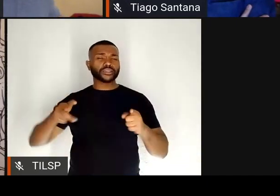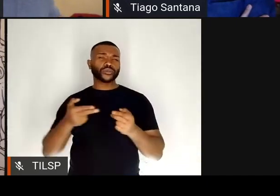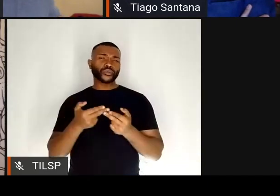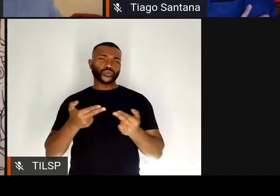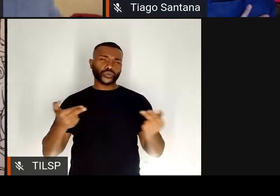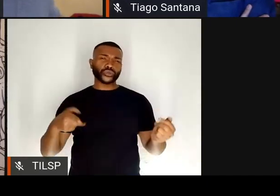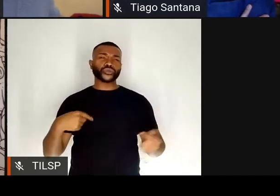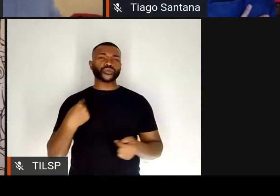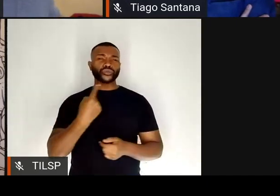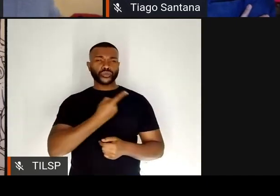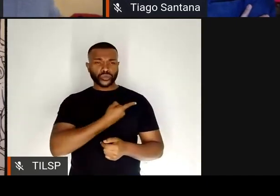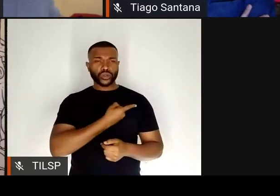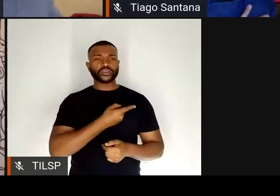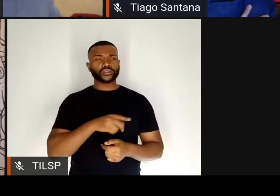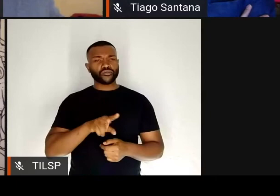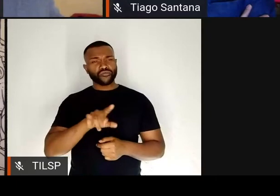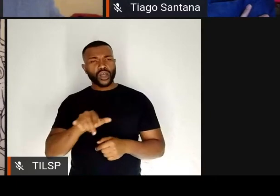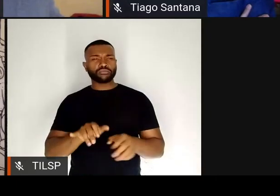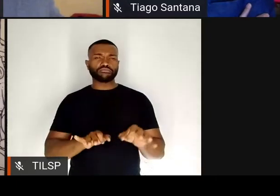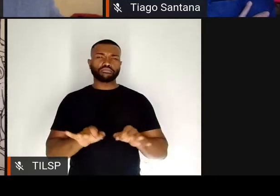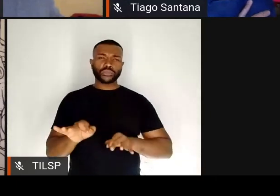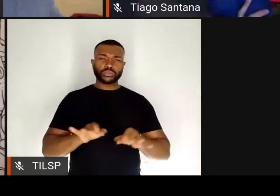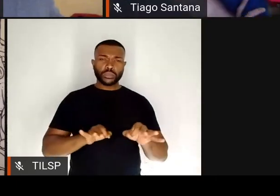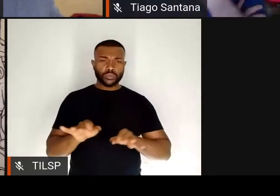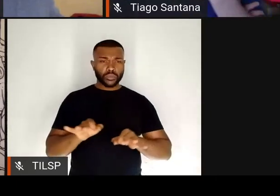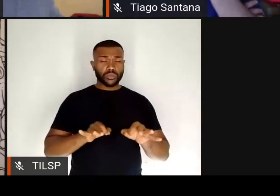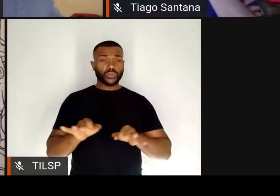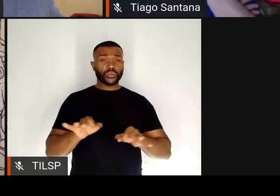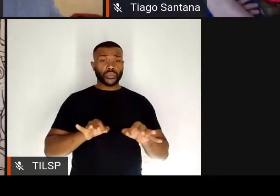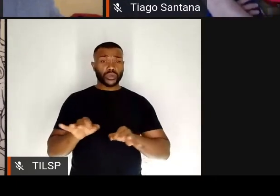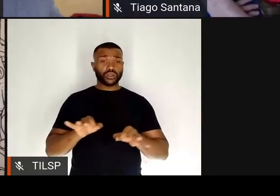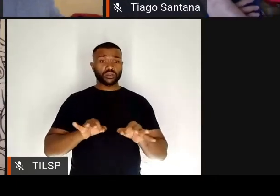vai construir uma certa